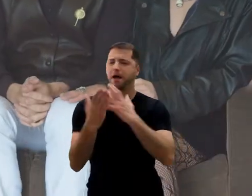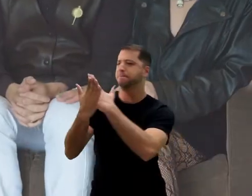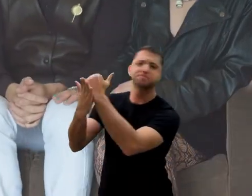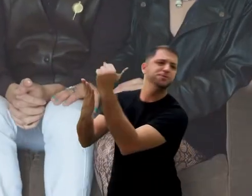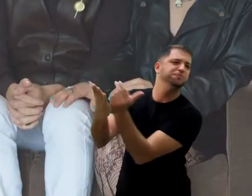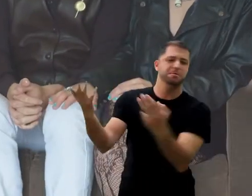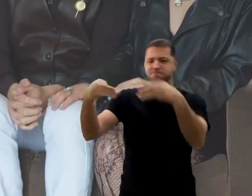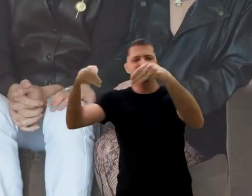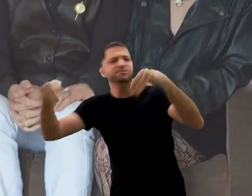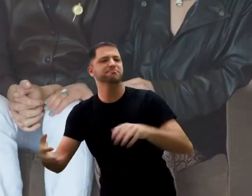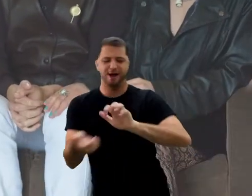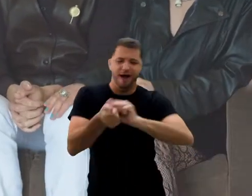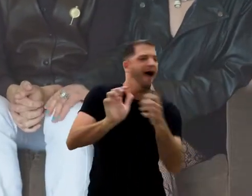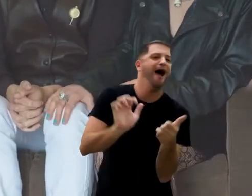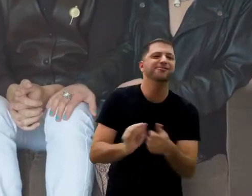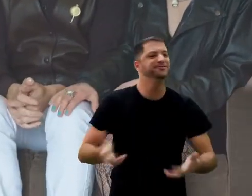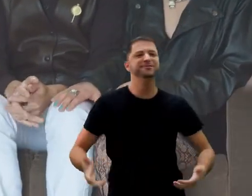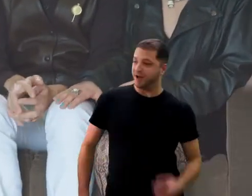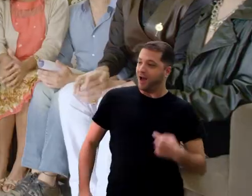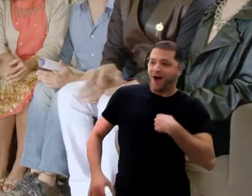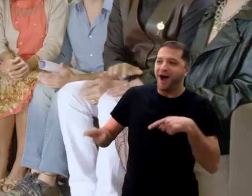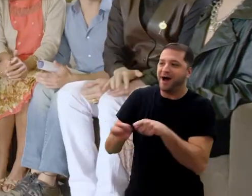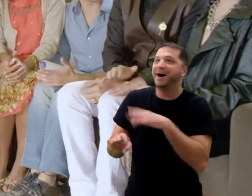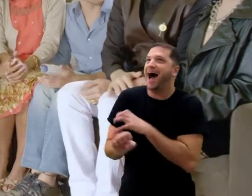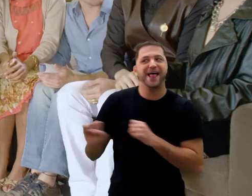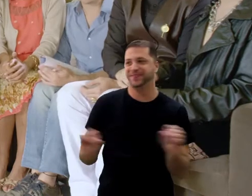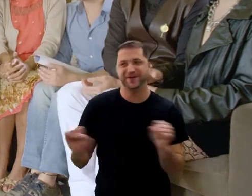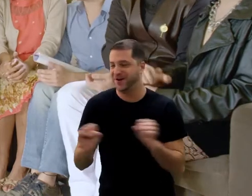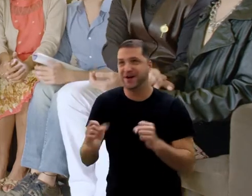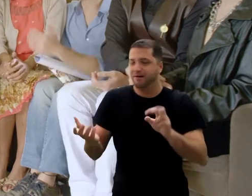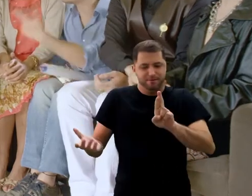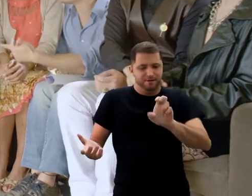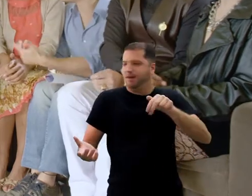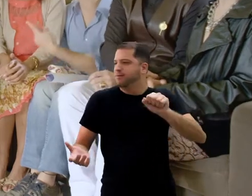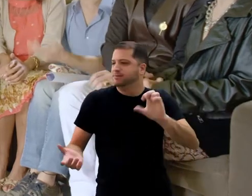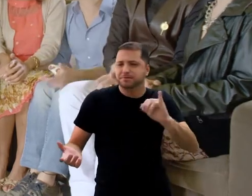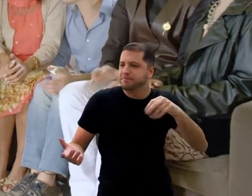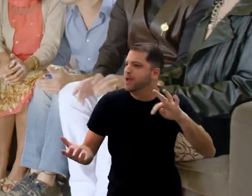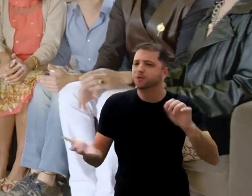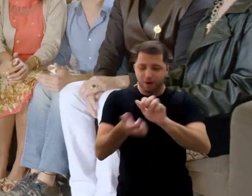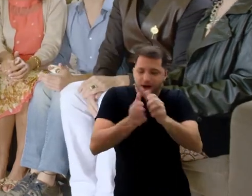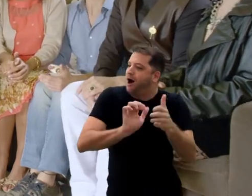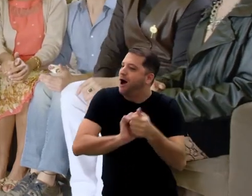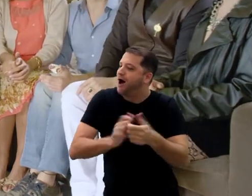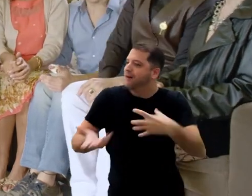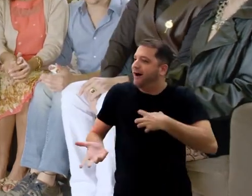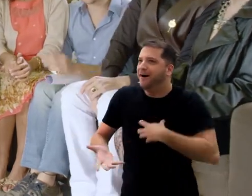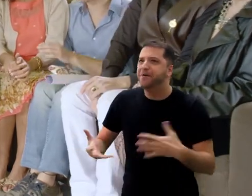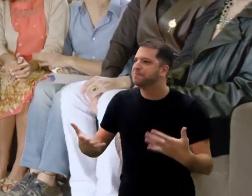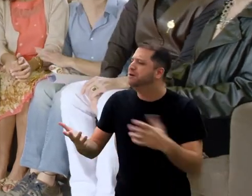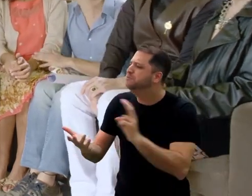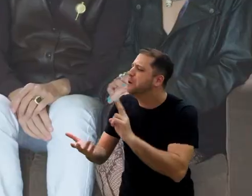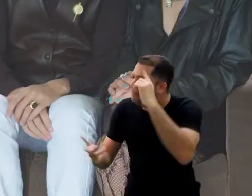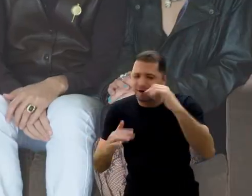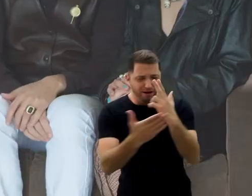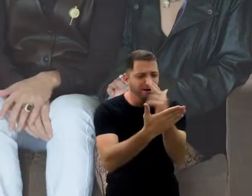adoro pinturas. Obra de arte, no museu. Ah, também adoro o Renascimento, o Barroco, o